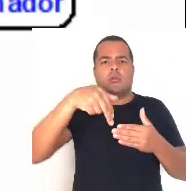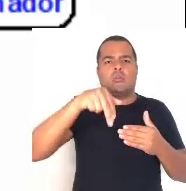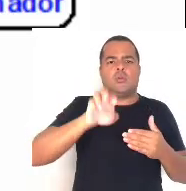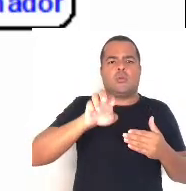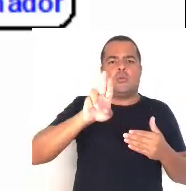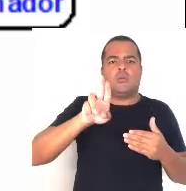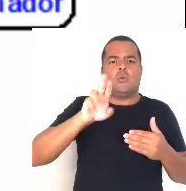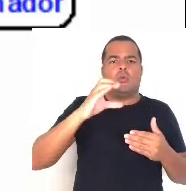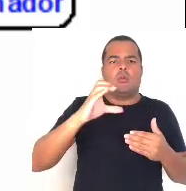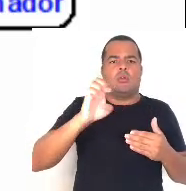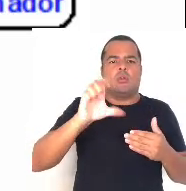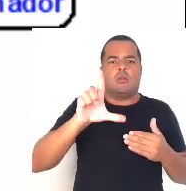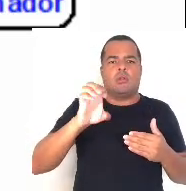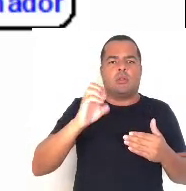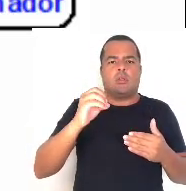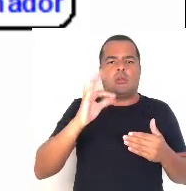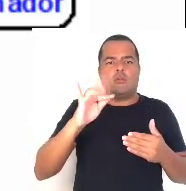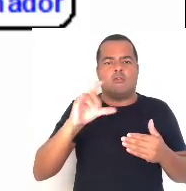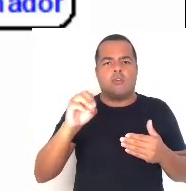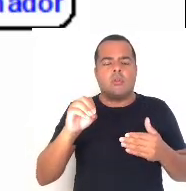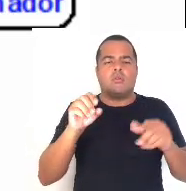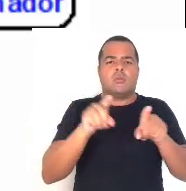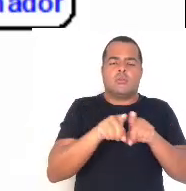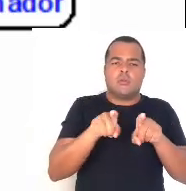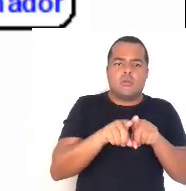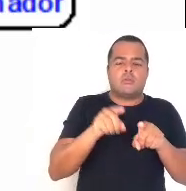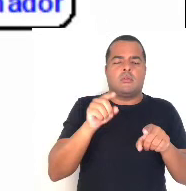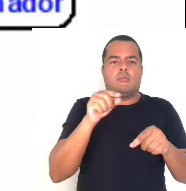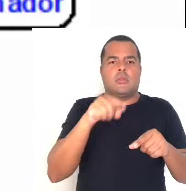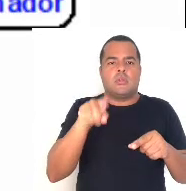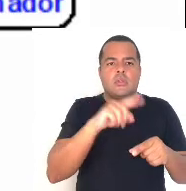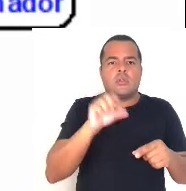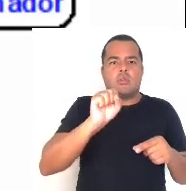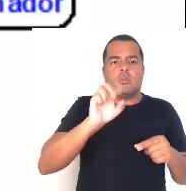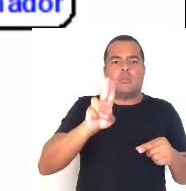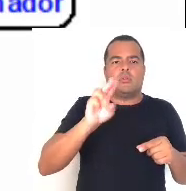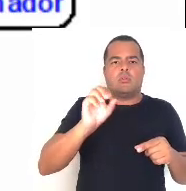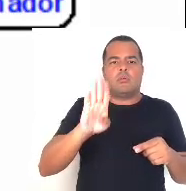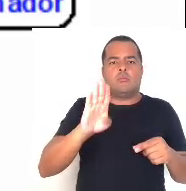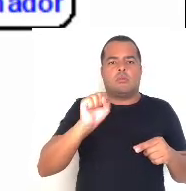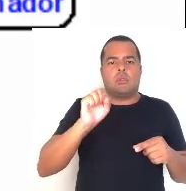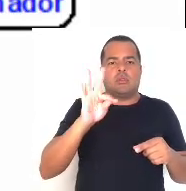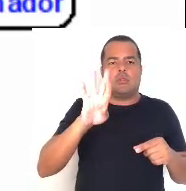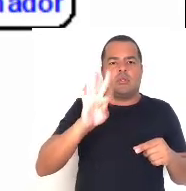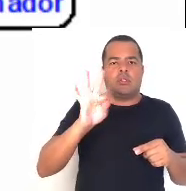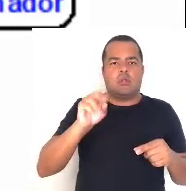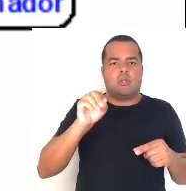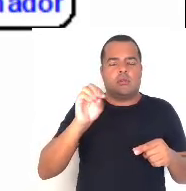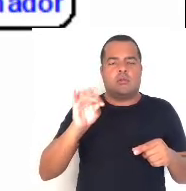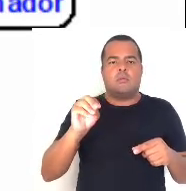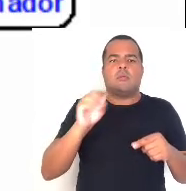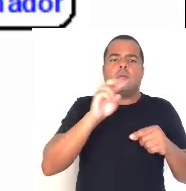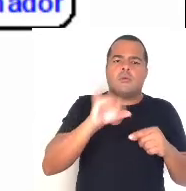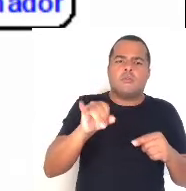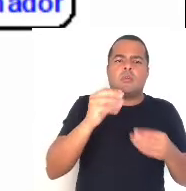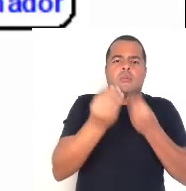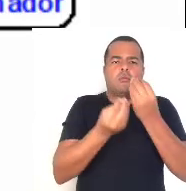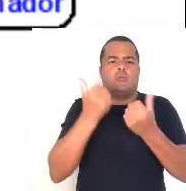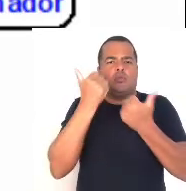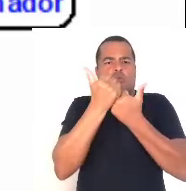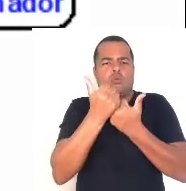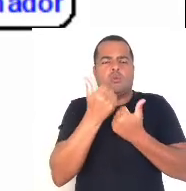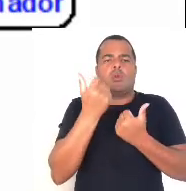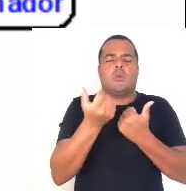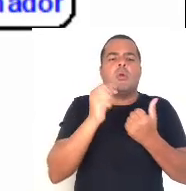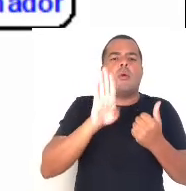tanto da concentração do nucleófilo, que no caso aí vai ser o grupo hidroxila, e também do substrato. Então a gente chama que essa